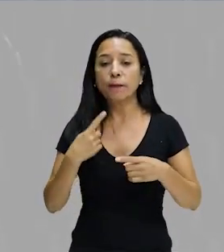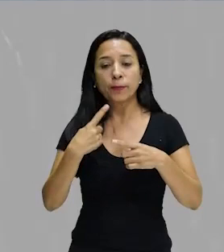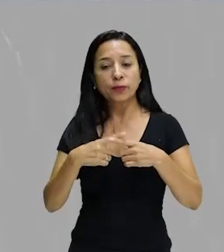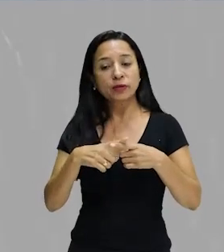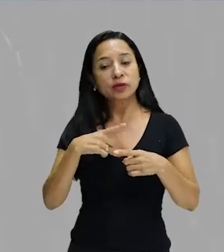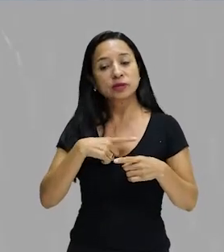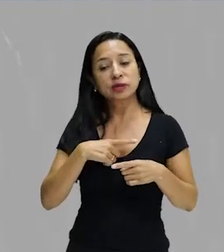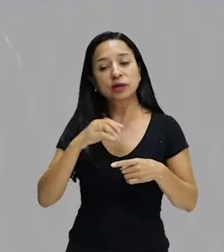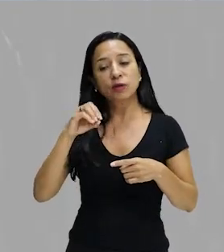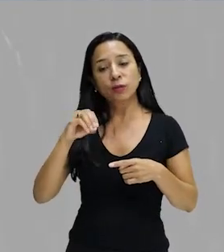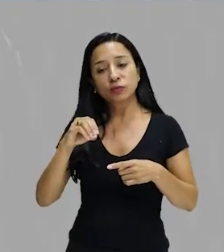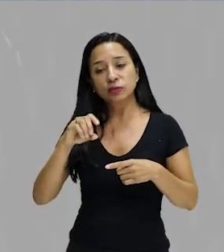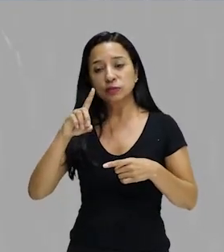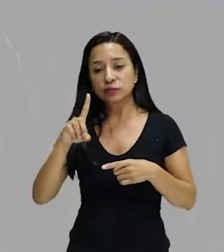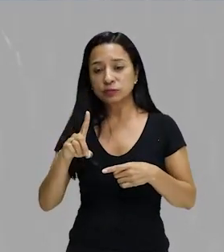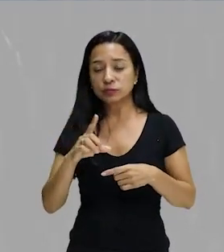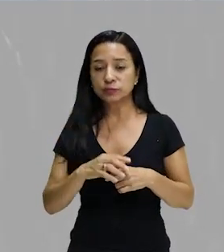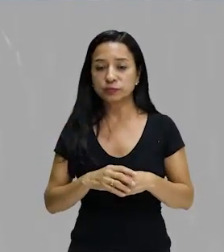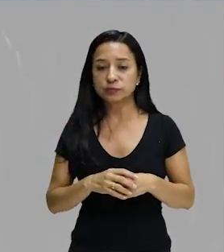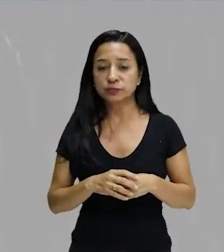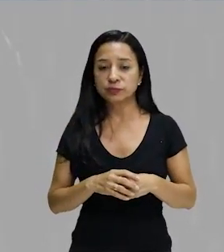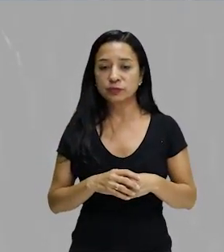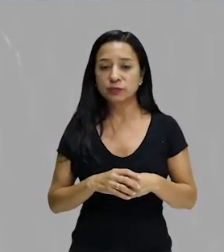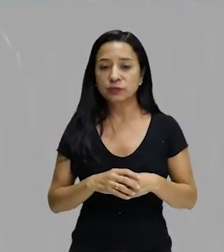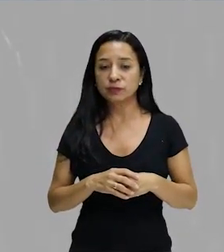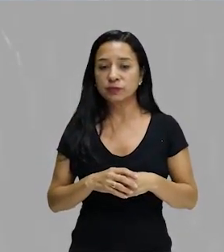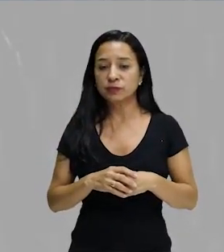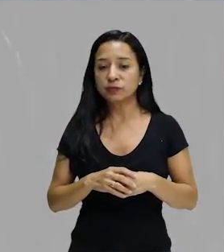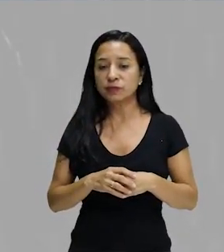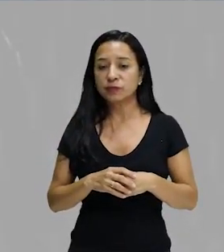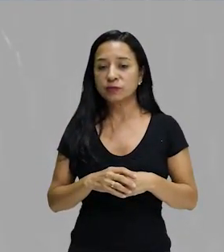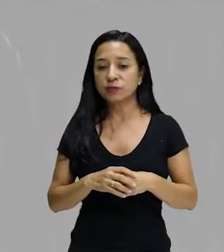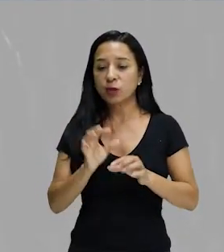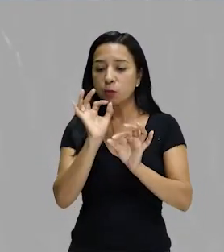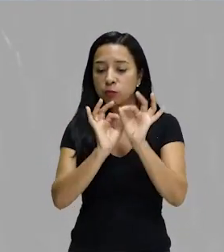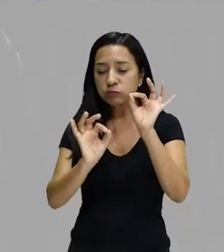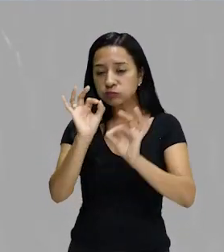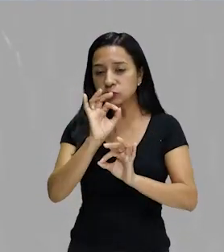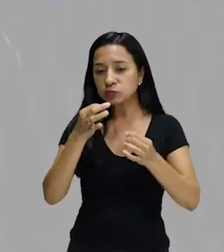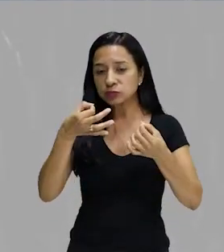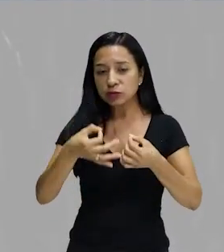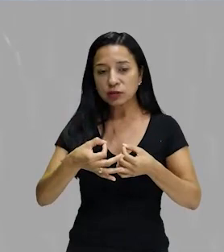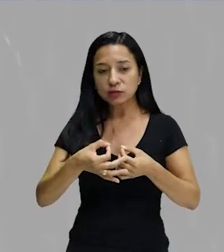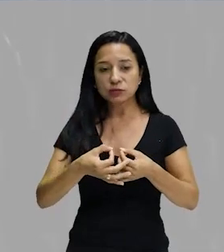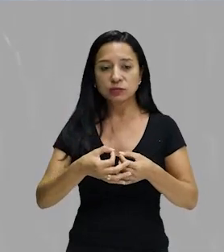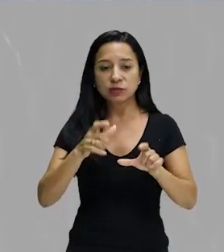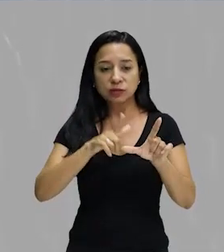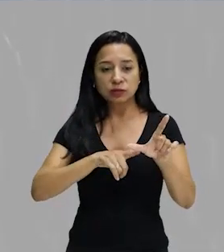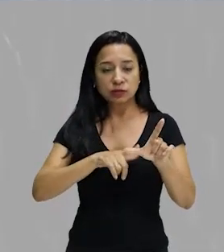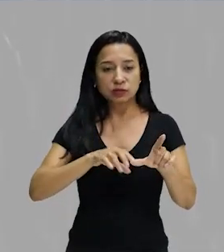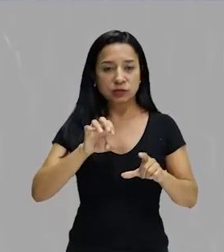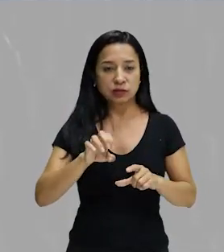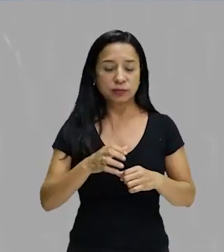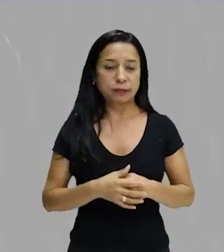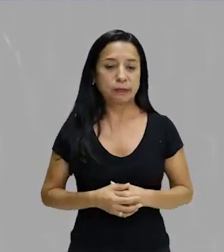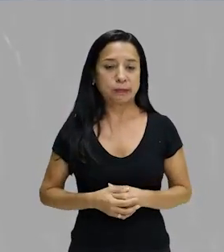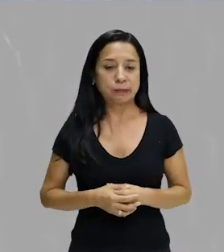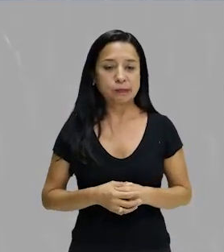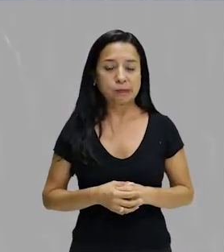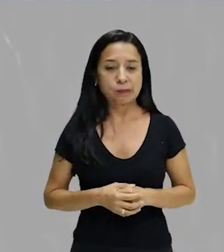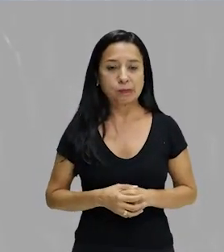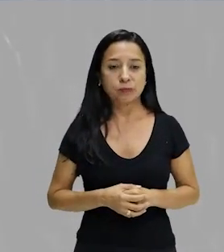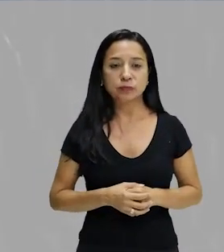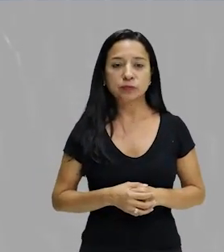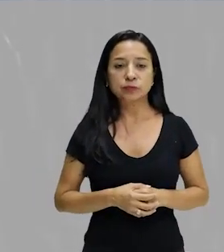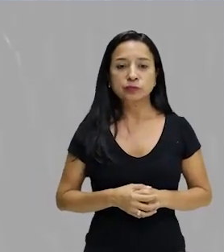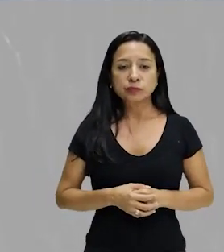tem que ser objeto direto. Então, a forma corretinha é a letra E, entenderam? Mais uma questão. Agora,